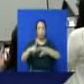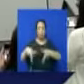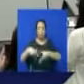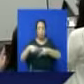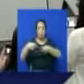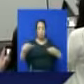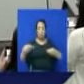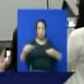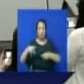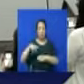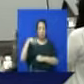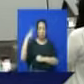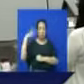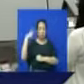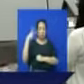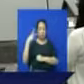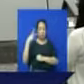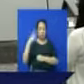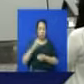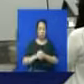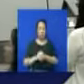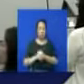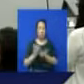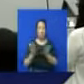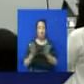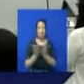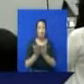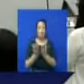vereador, que é uma Bíblia